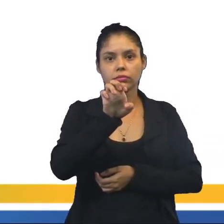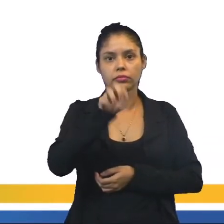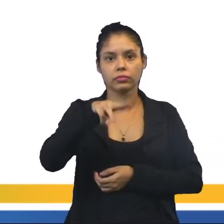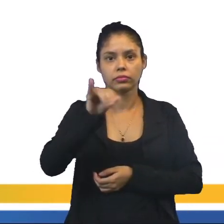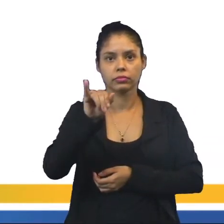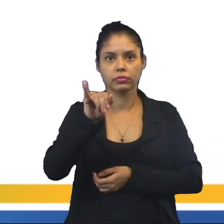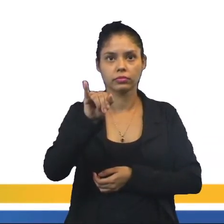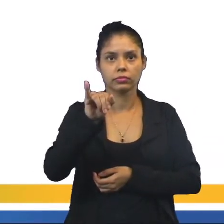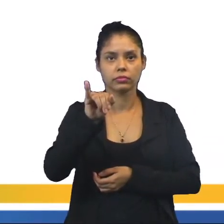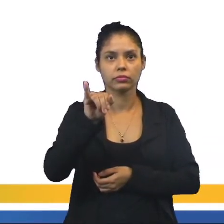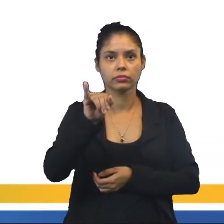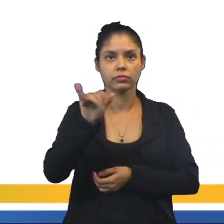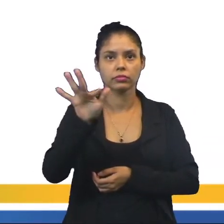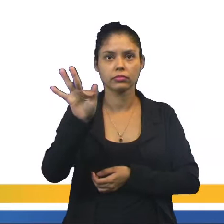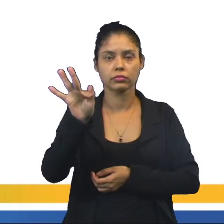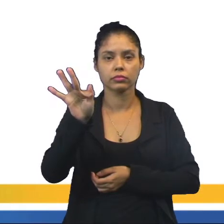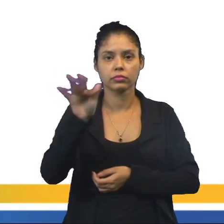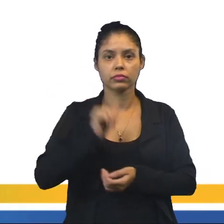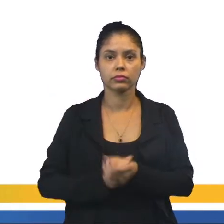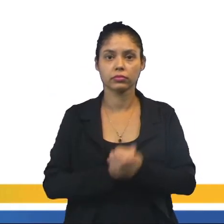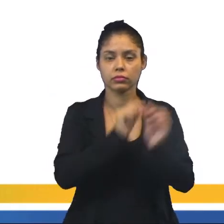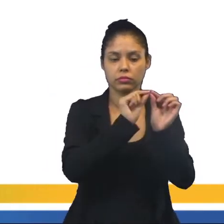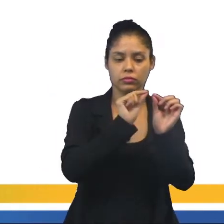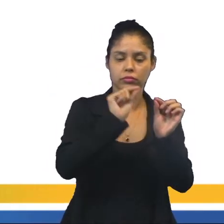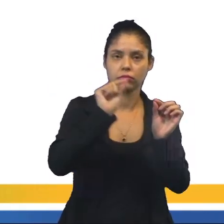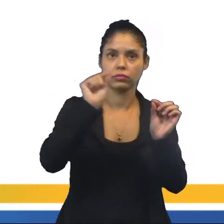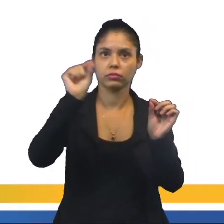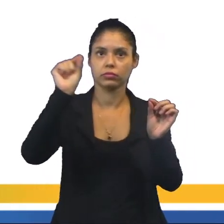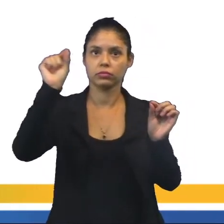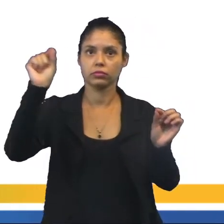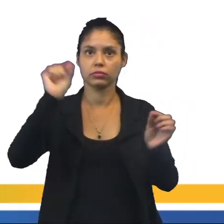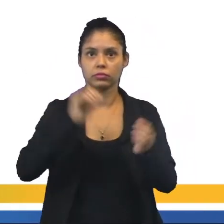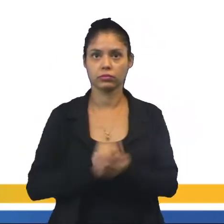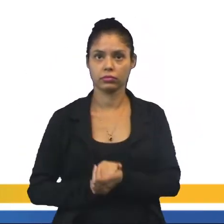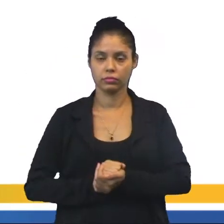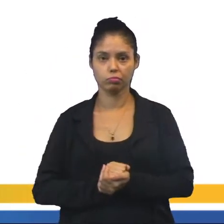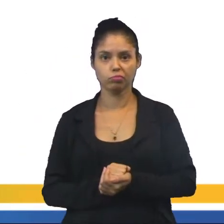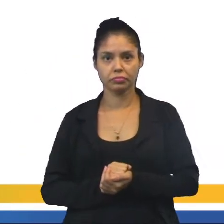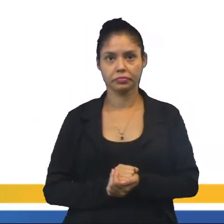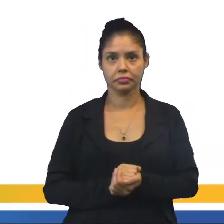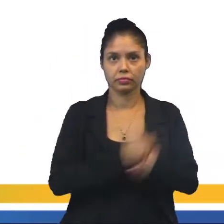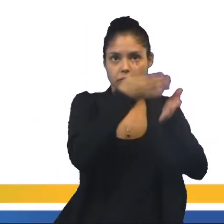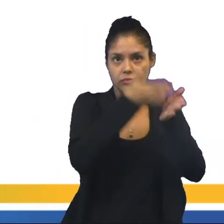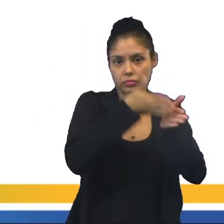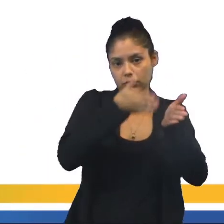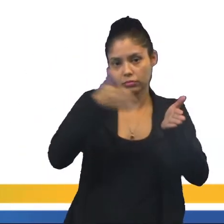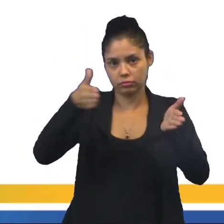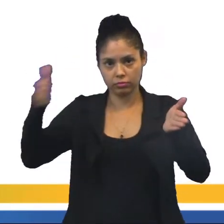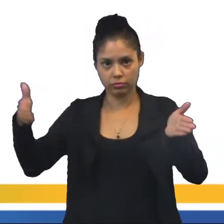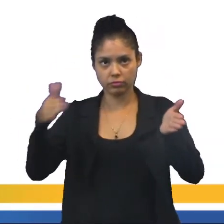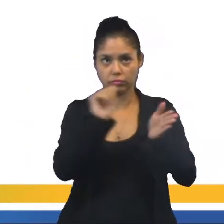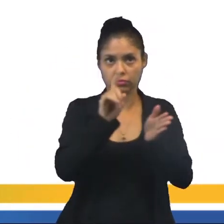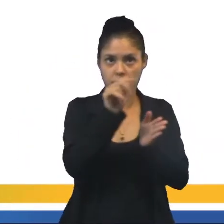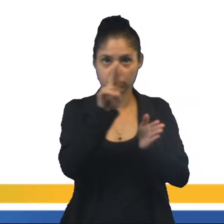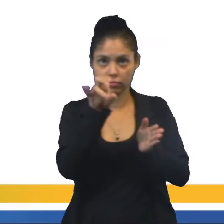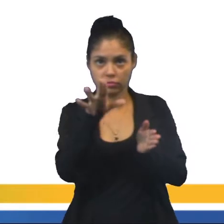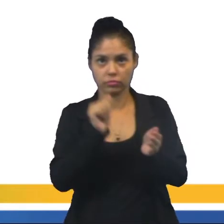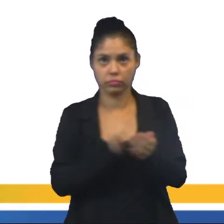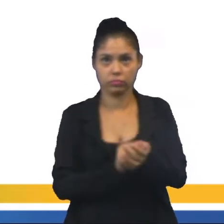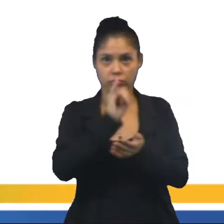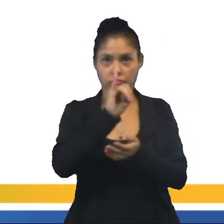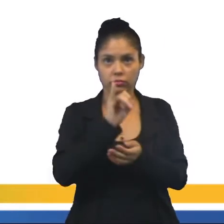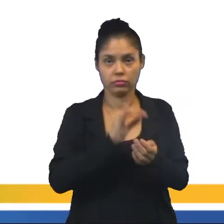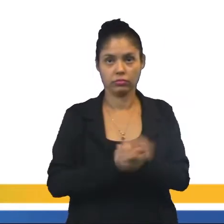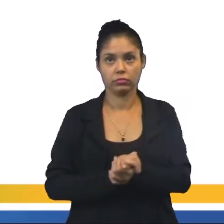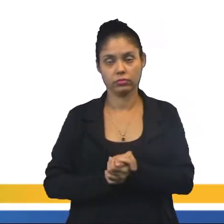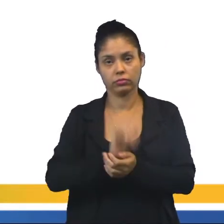me só subir até outro dó tão eu tô seguindo ascendente né Isso é o